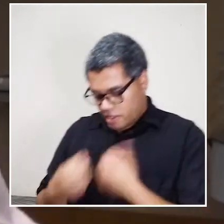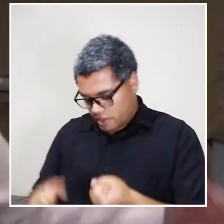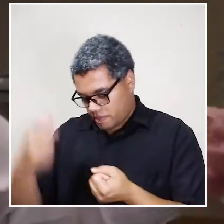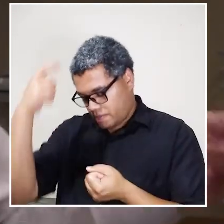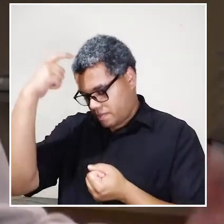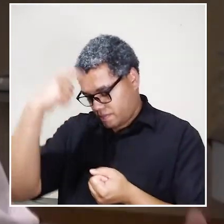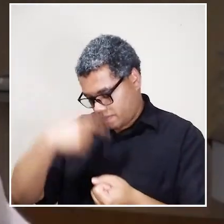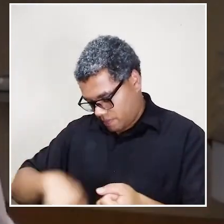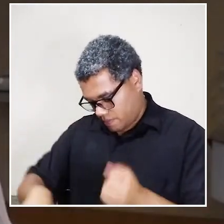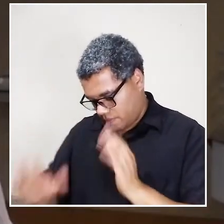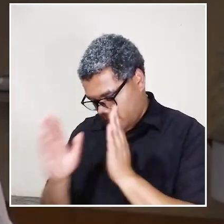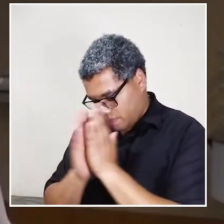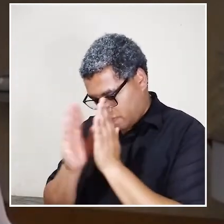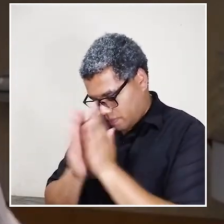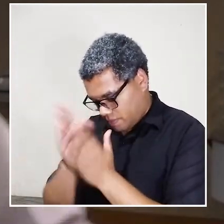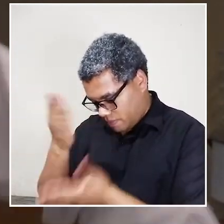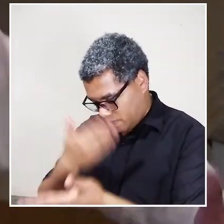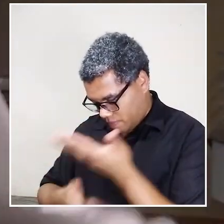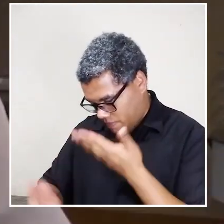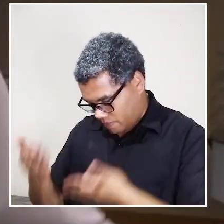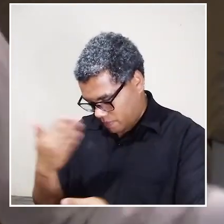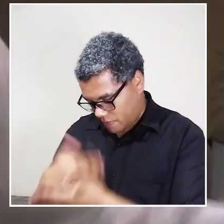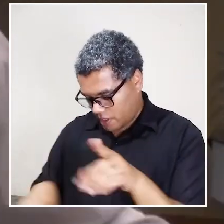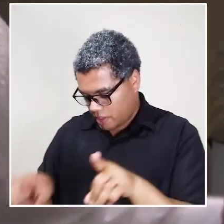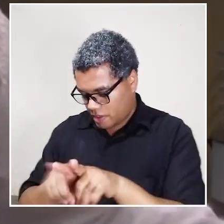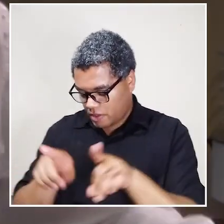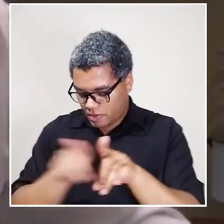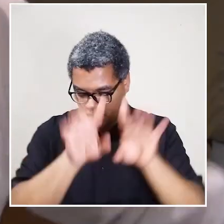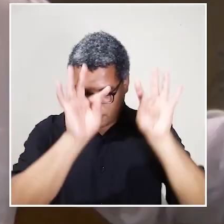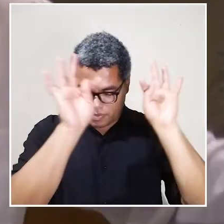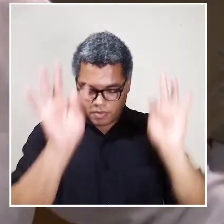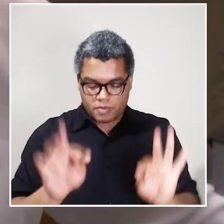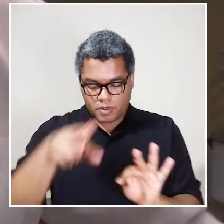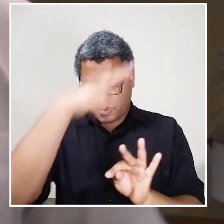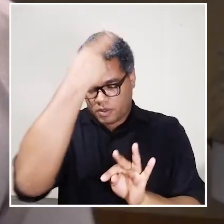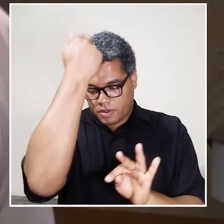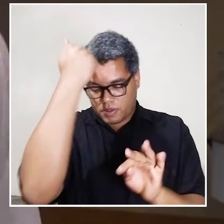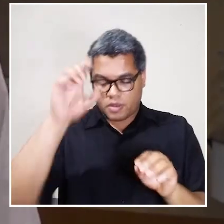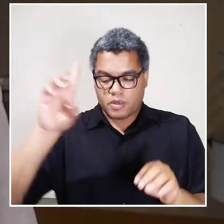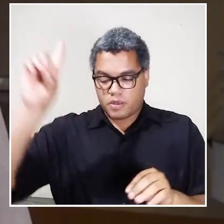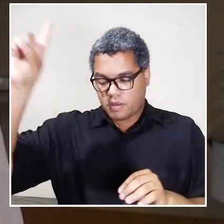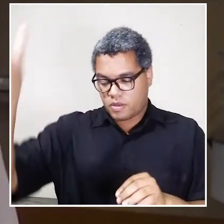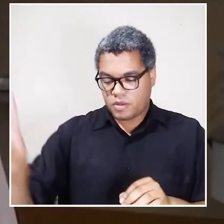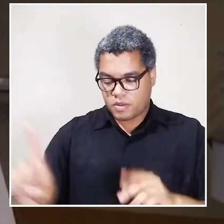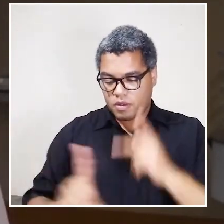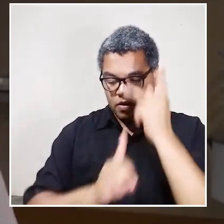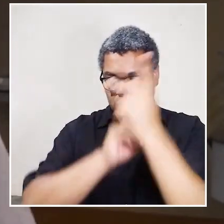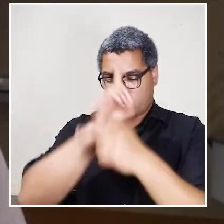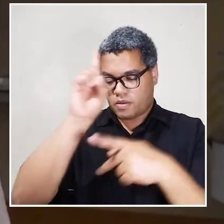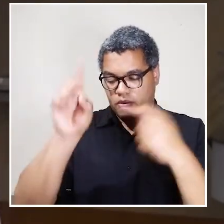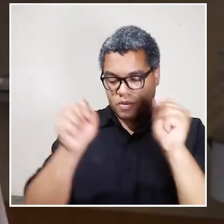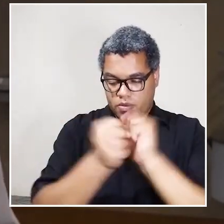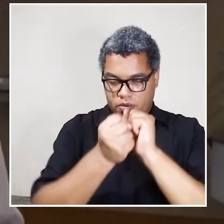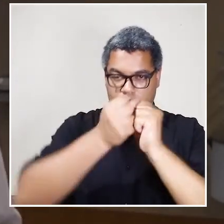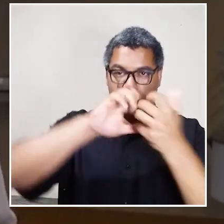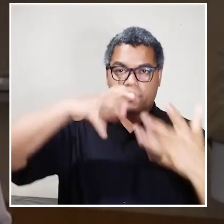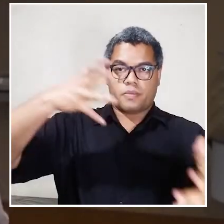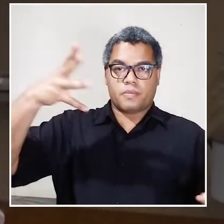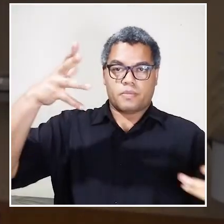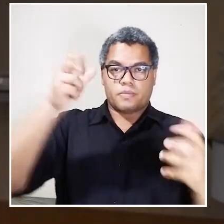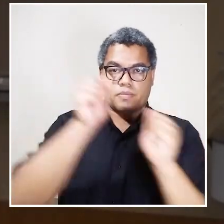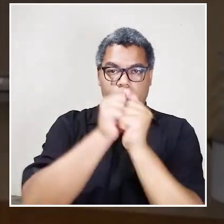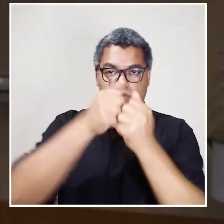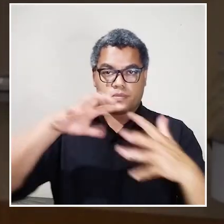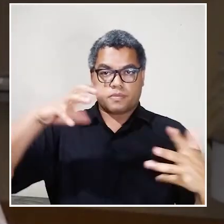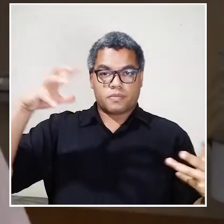a súplica sobre o teu santuário assolado, faze resplandecer o teu rosto. Faze